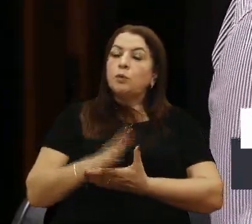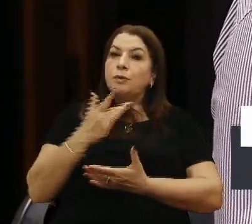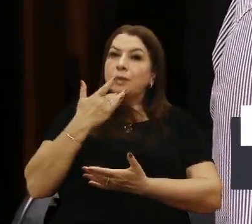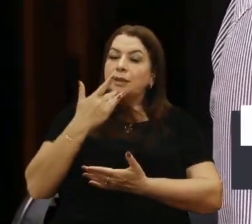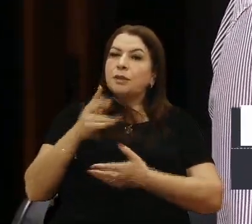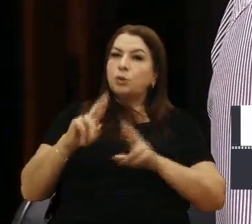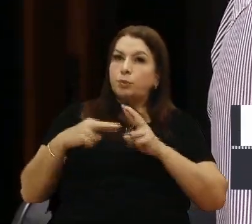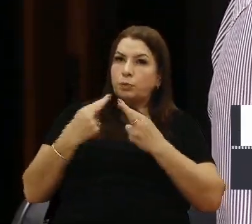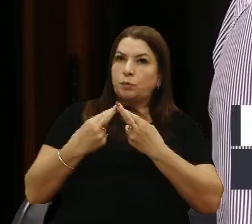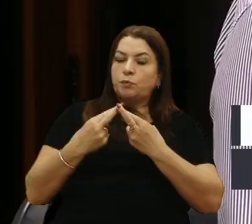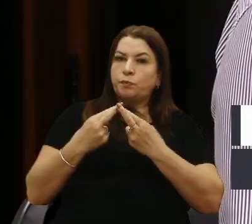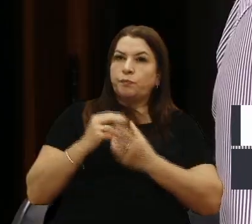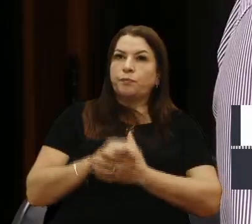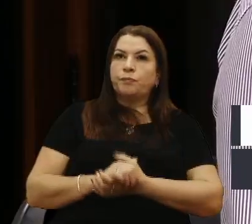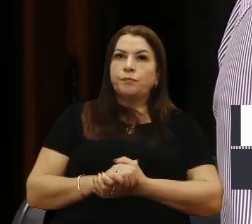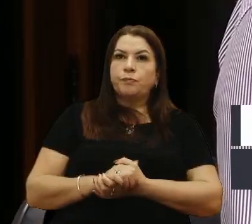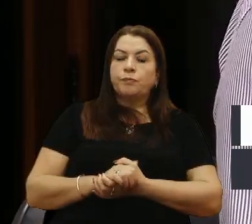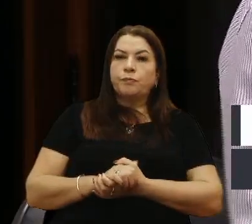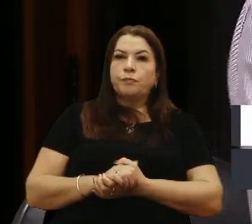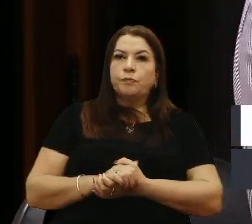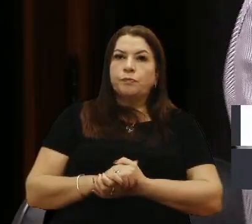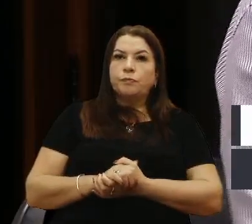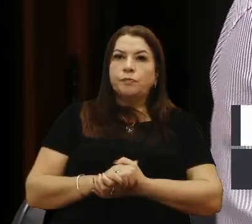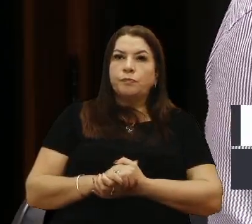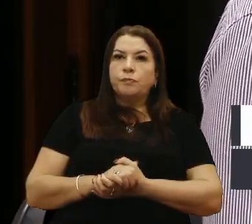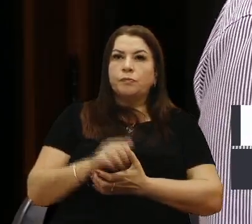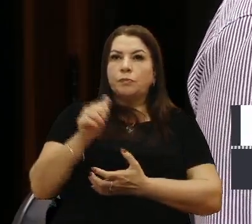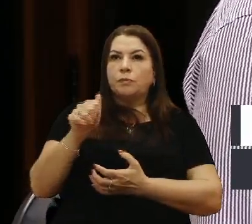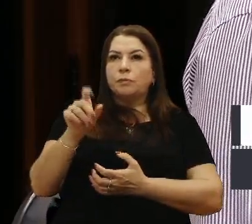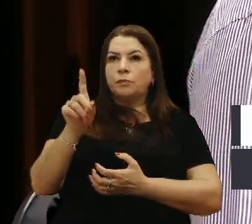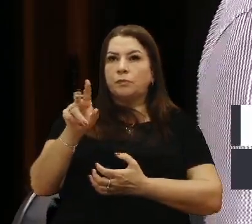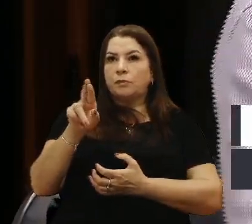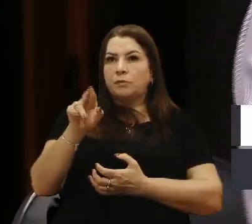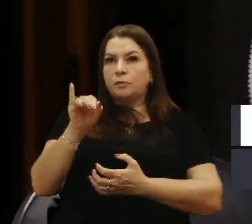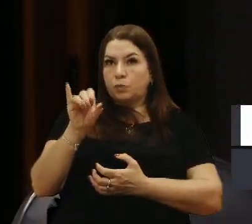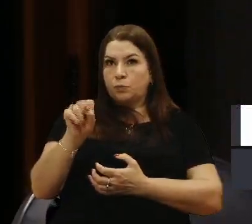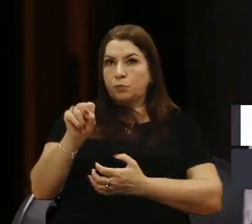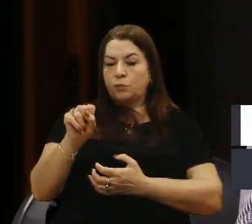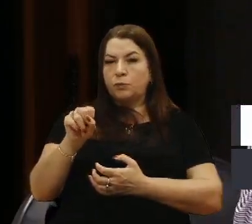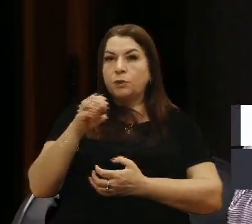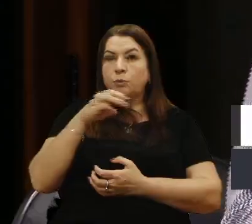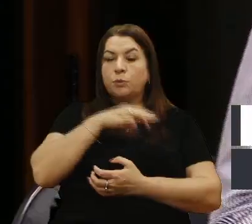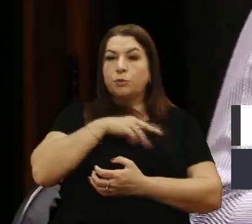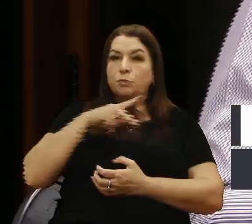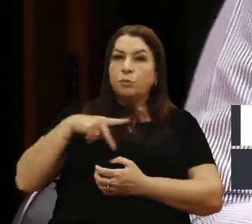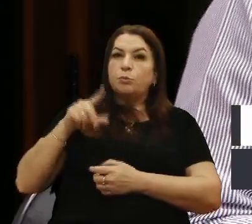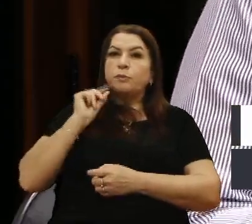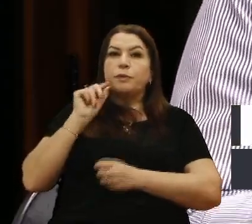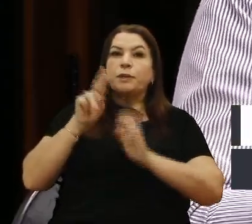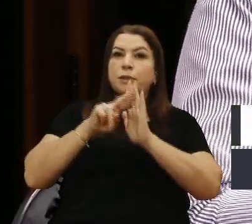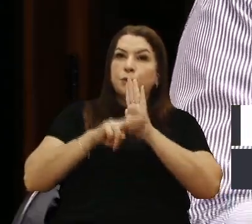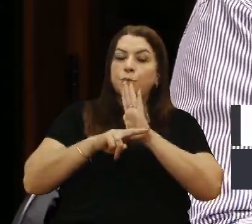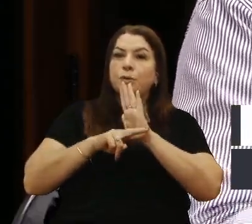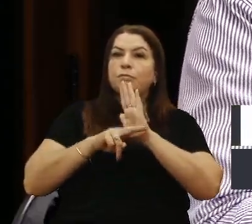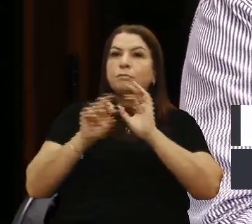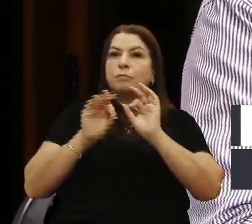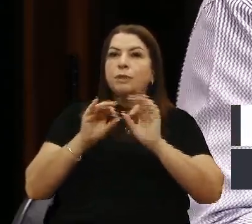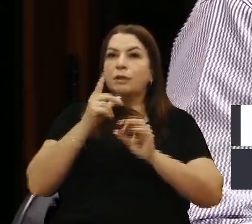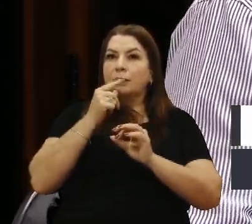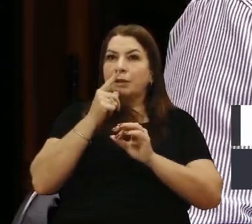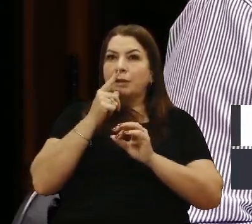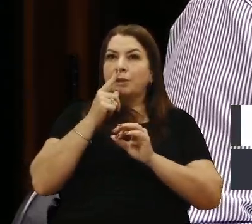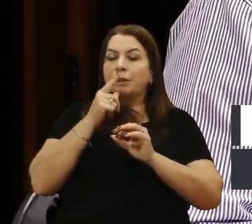tenho uma reunião com o Dr. Adrios, do MP, para tratar sobre a regularização da água